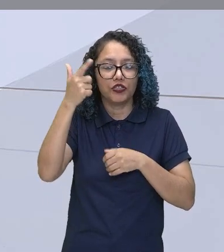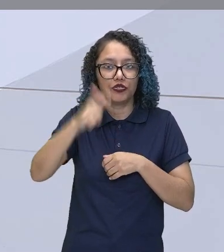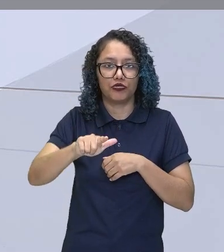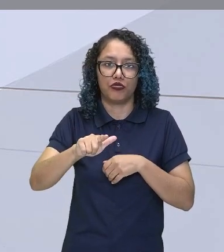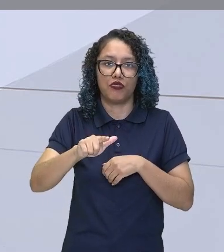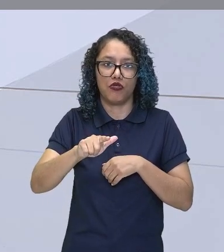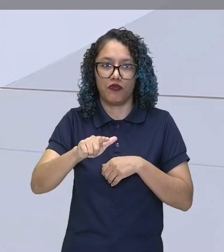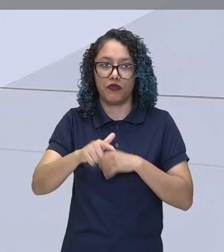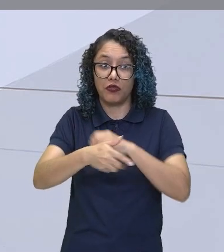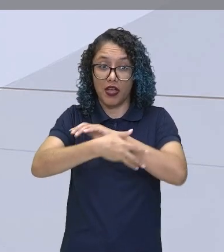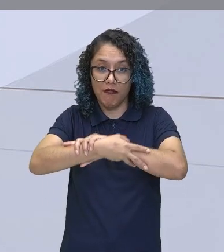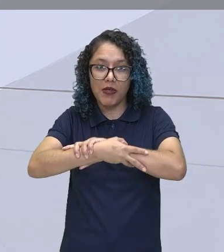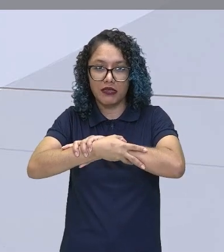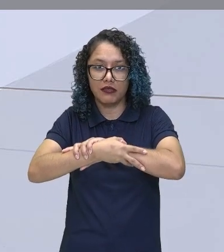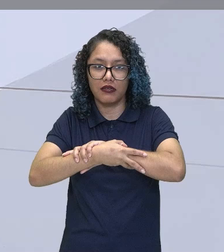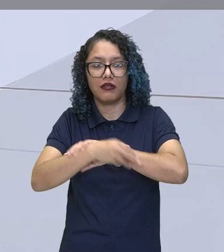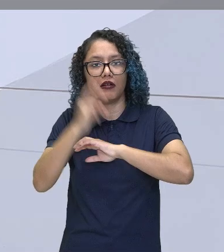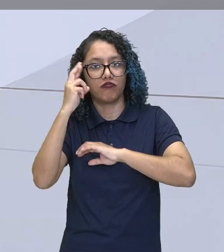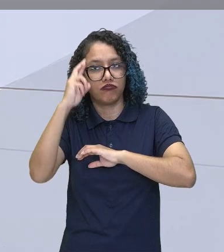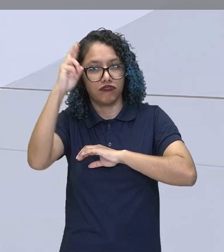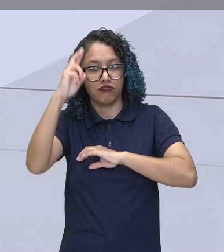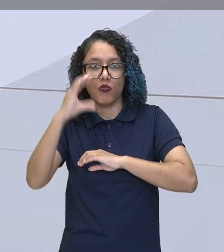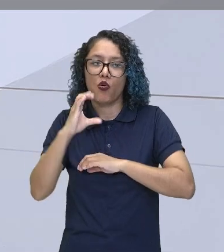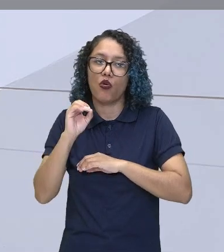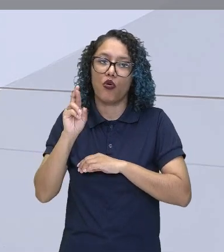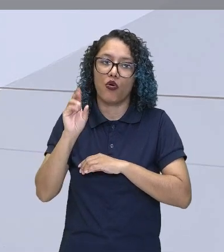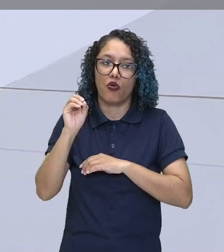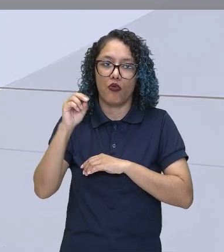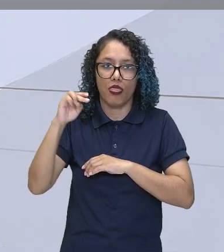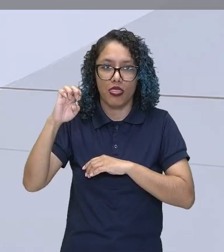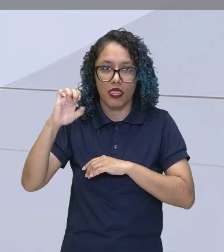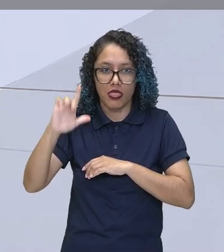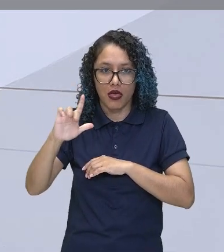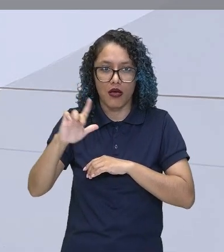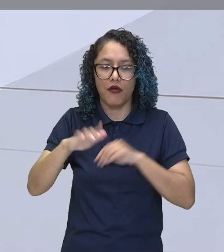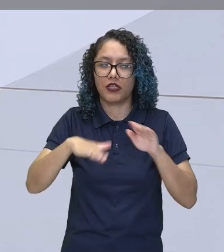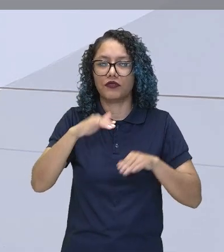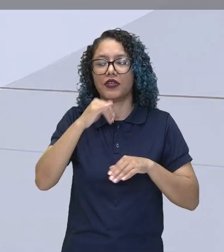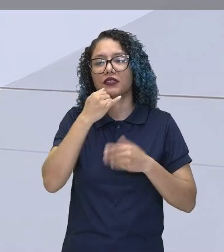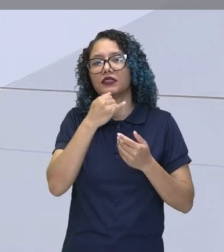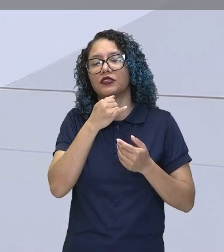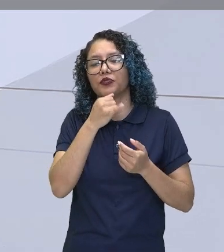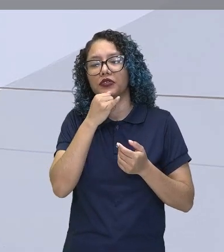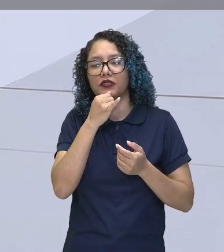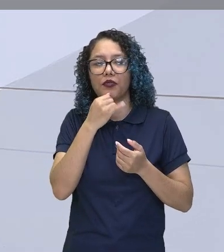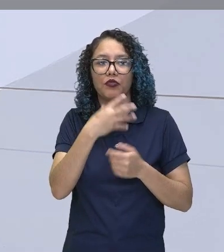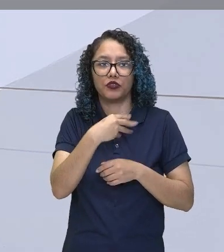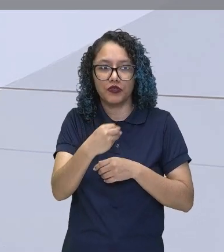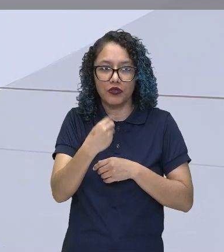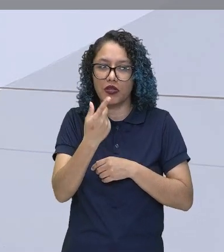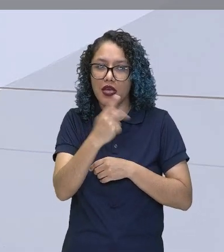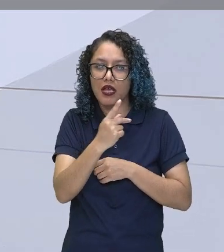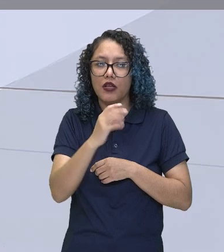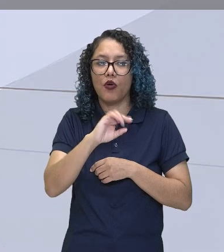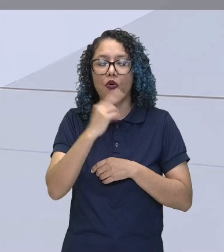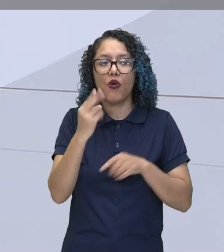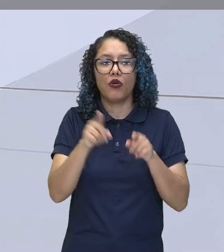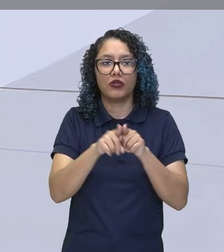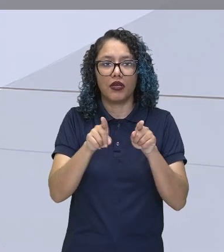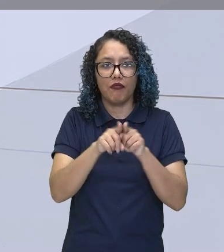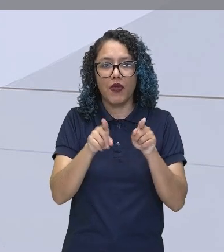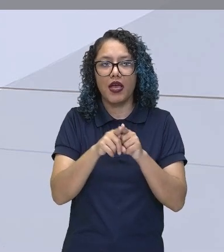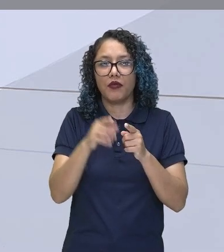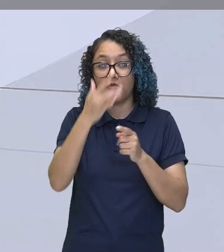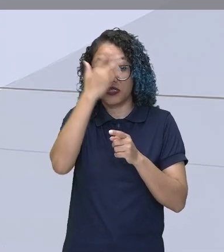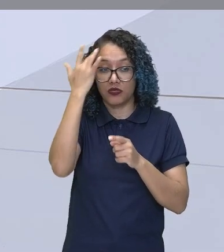aí, elegiam seus representantes, muitas vezes eram seus filhos, ou então aquelas pessoas que ele queria indicar. Então,